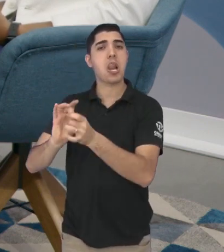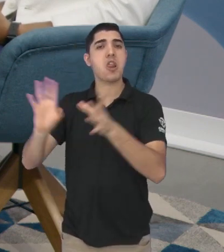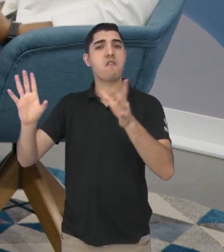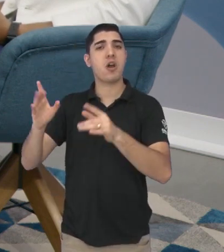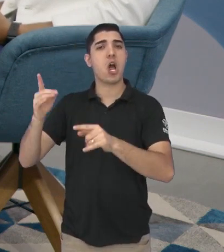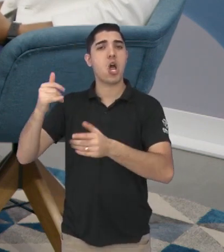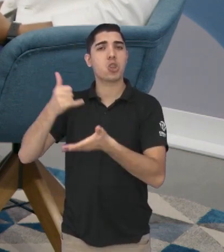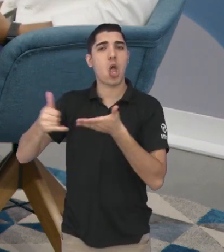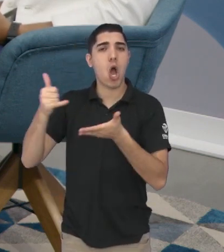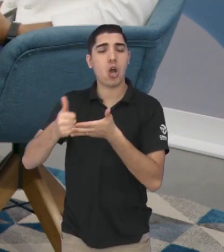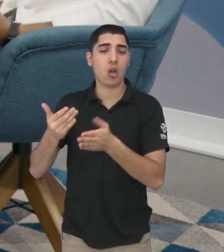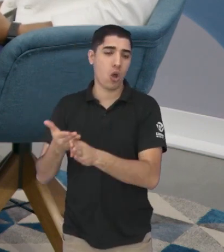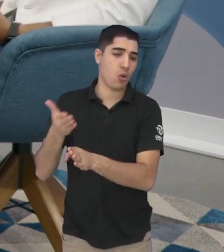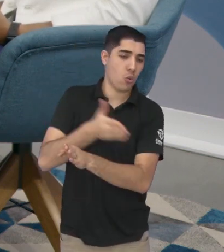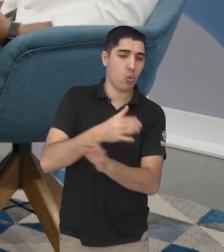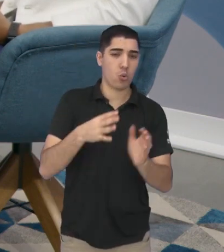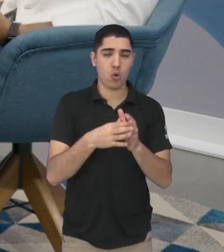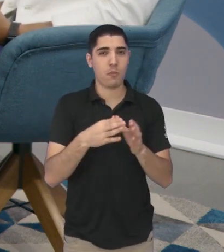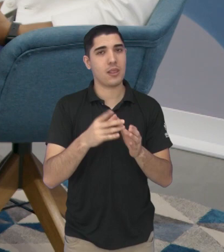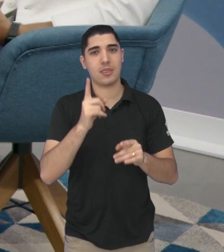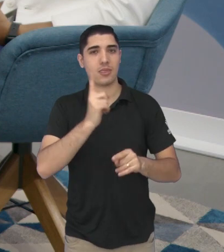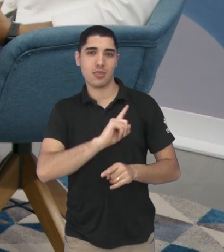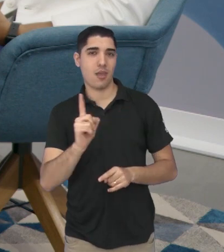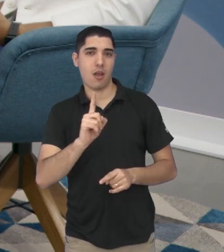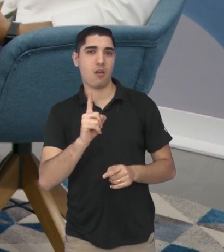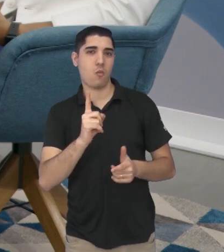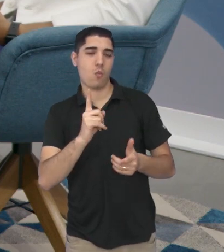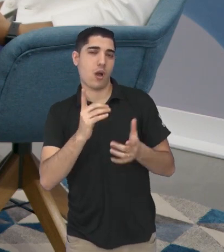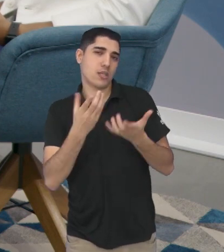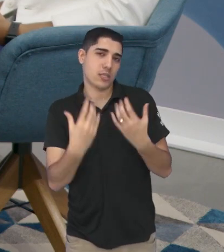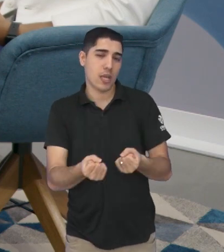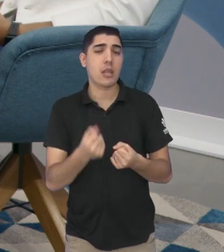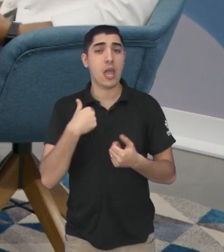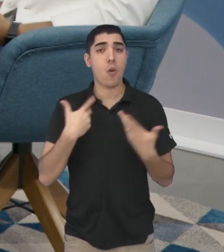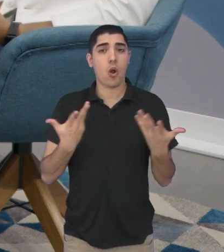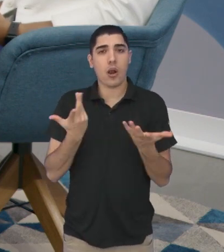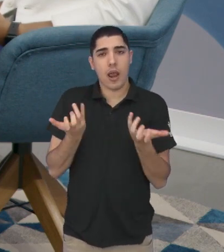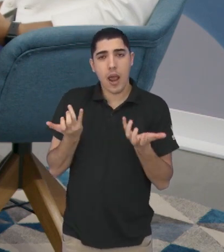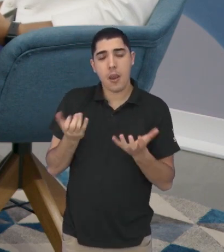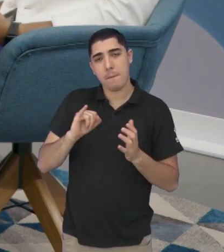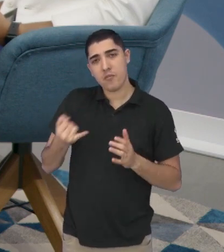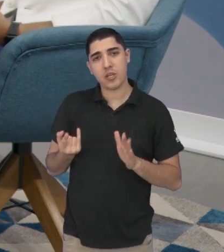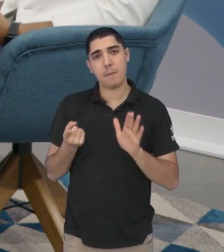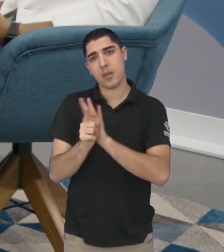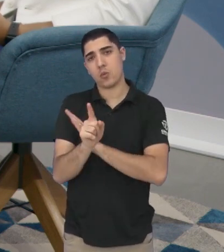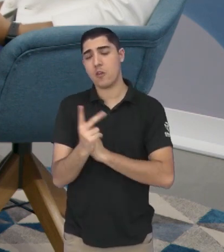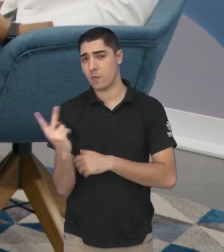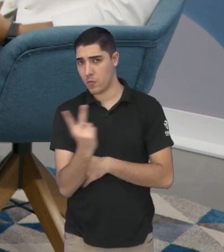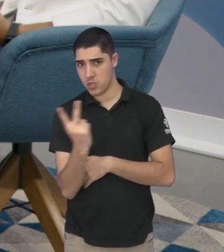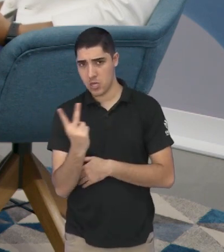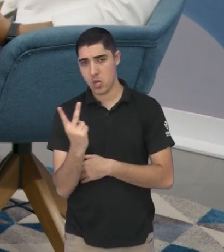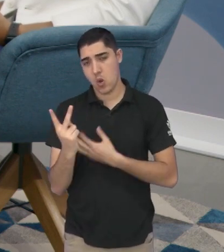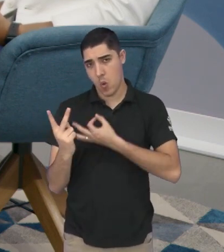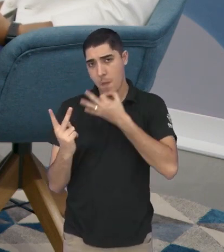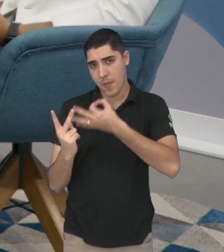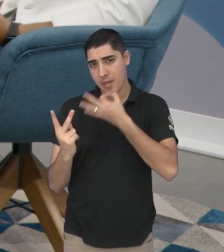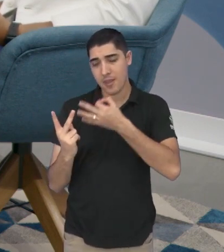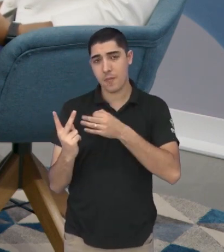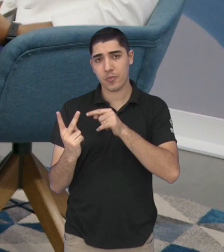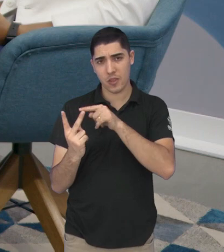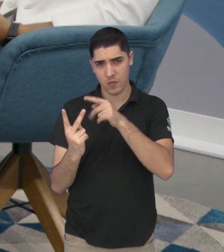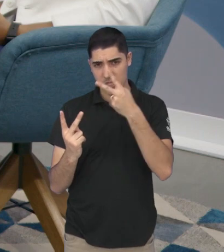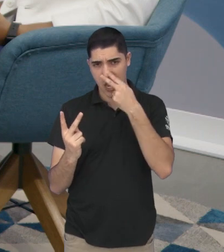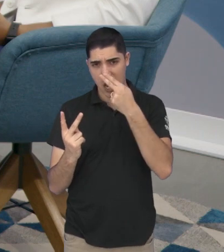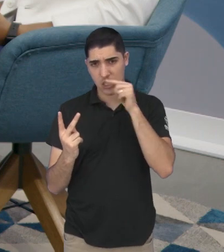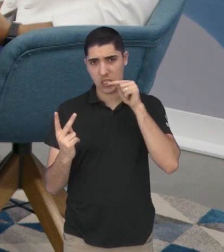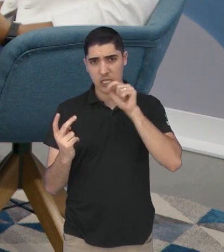de algumas drogas, outros não. Eu aproveito esse ponto para perguntar para vocês, vocês acham que, uma pergunta um pouco polêmica, vocês